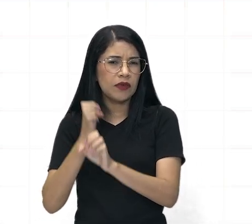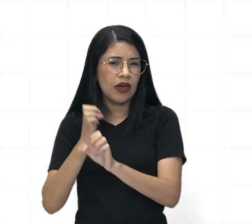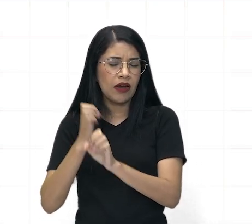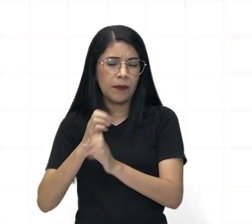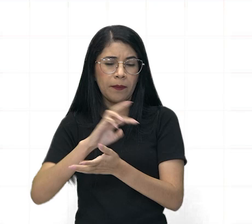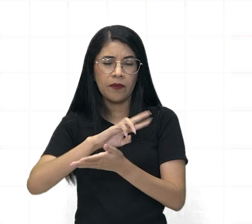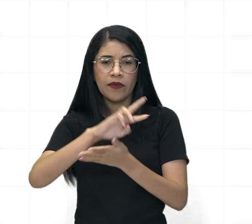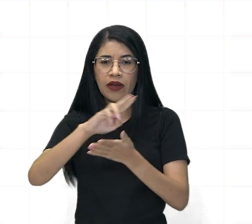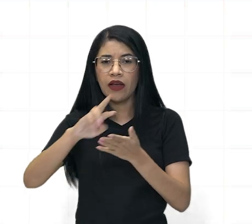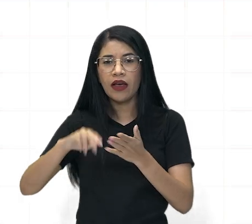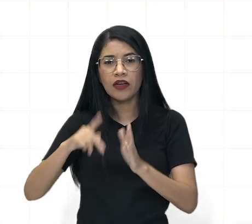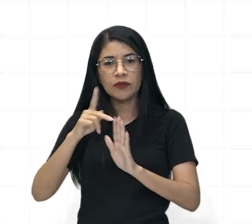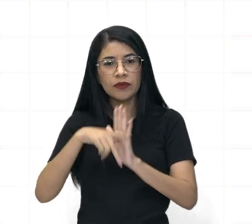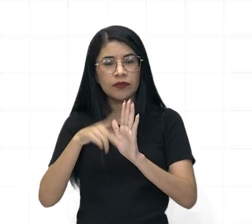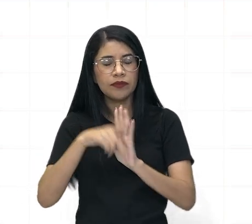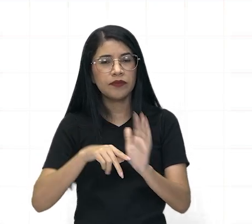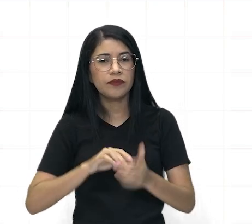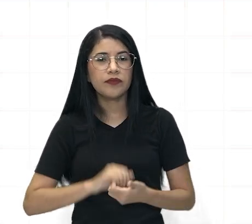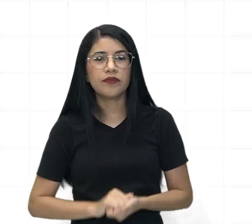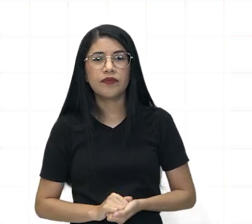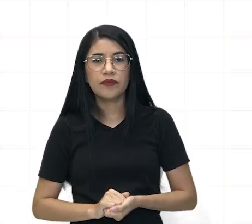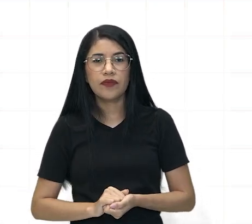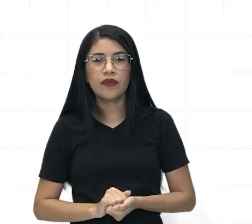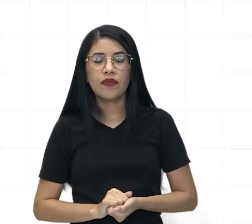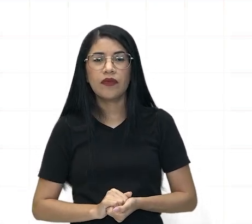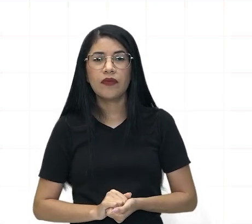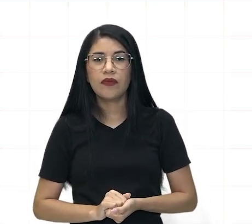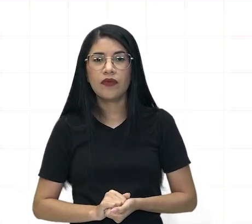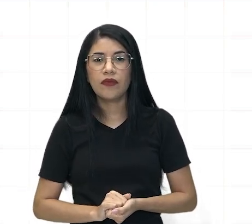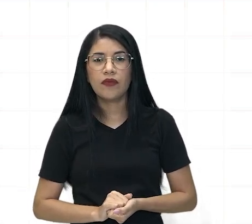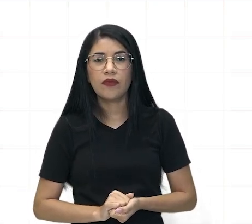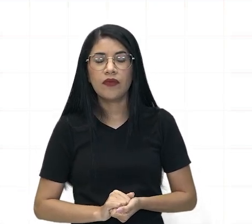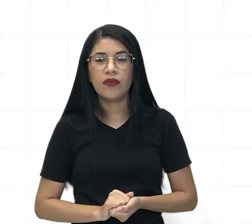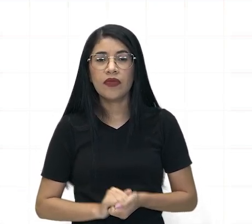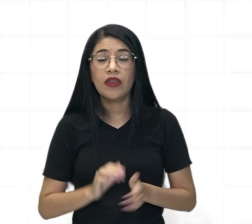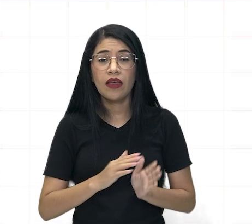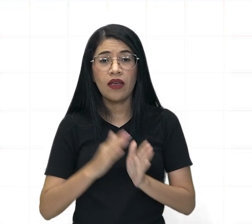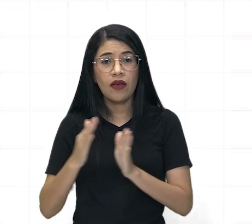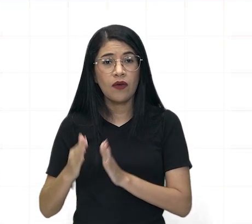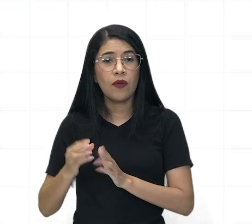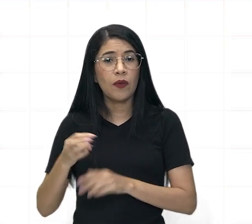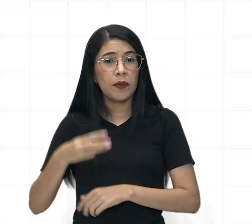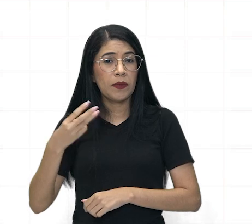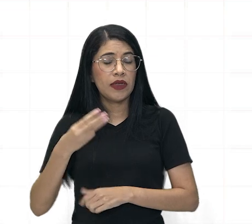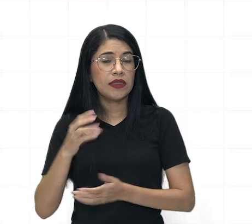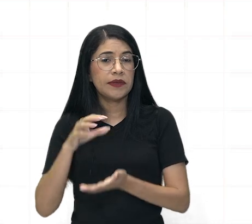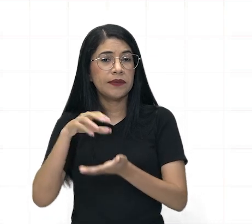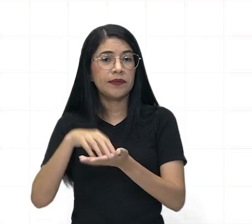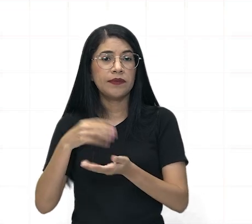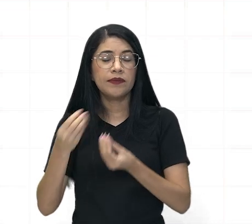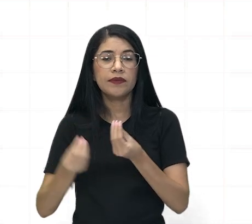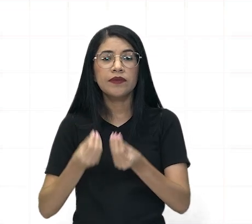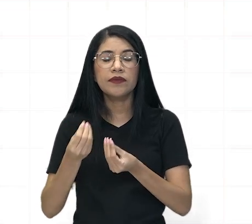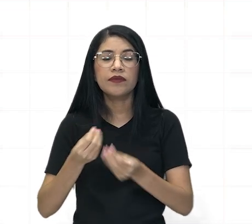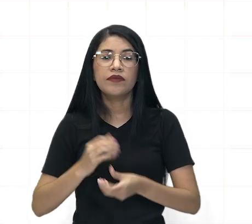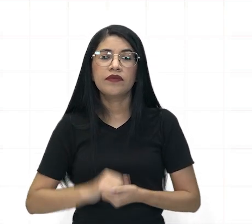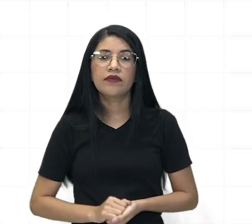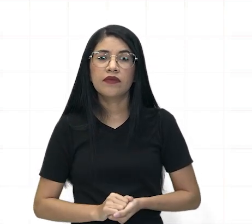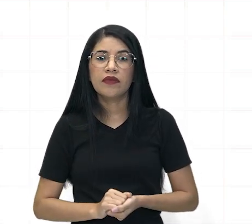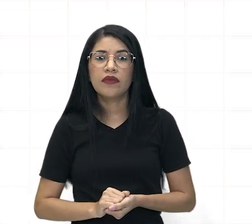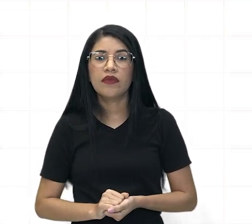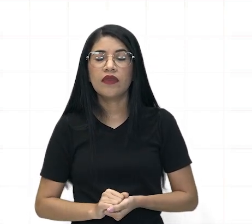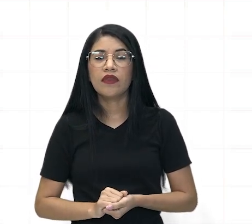né? Então, lá, indo para o setor terciário, nós temos lá,